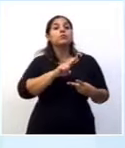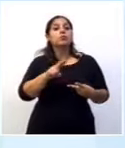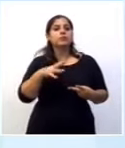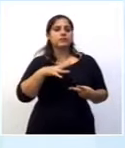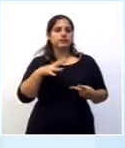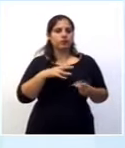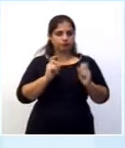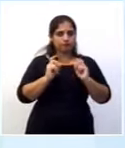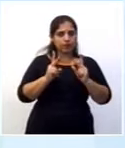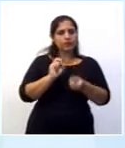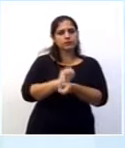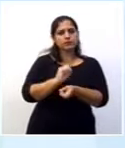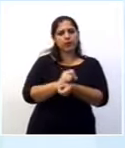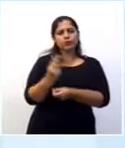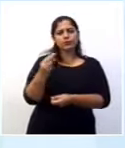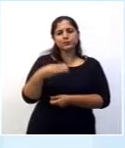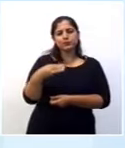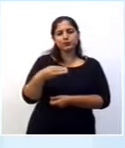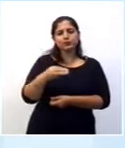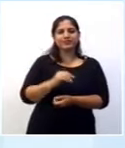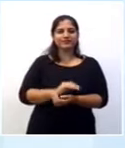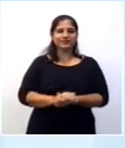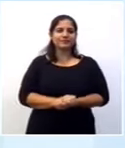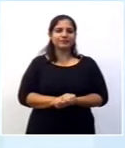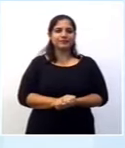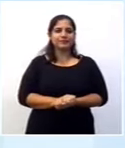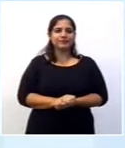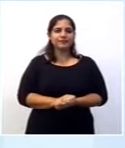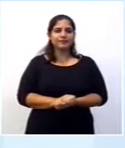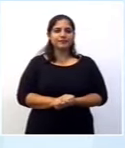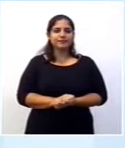cidade. Tá ok? Eu volto daqui 2 minutinhos.